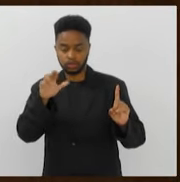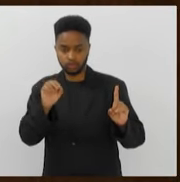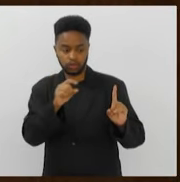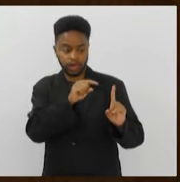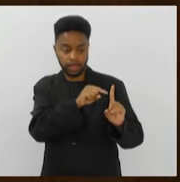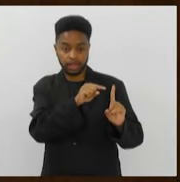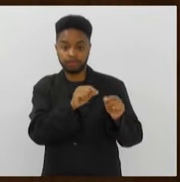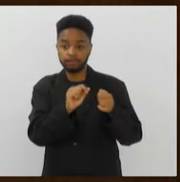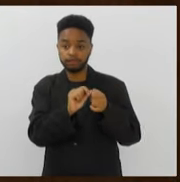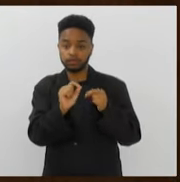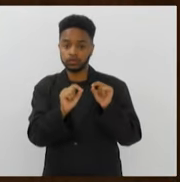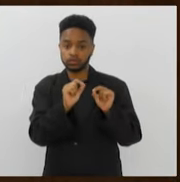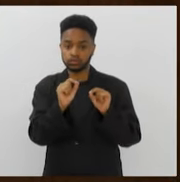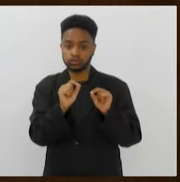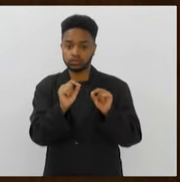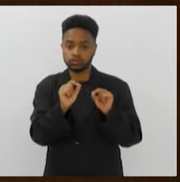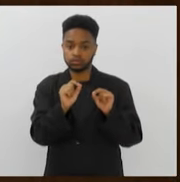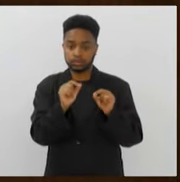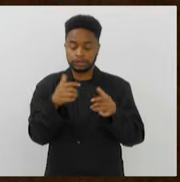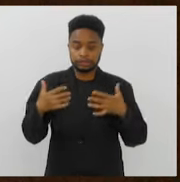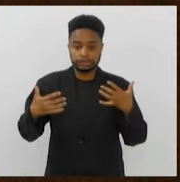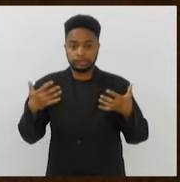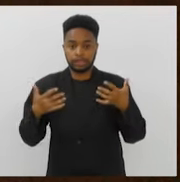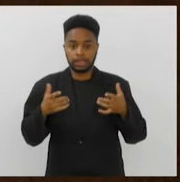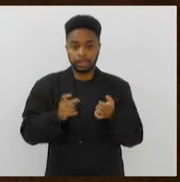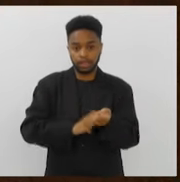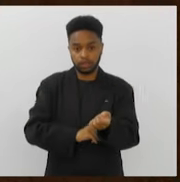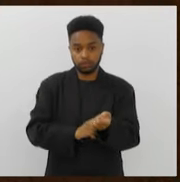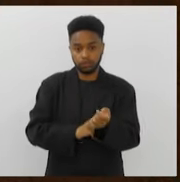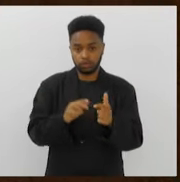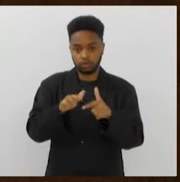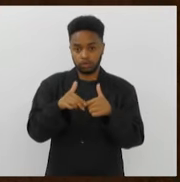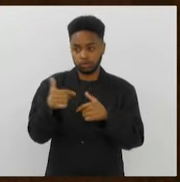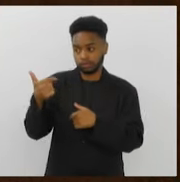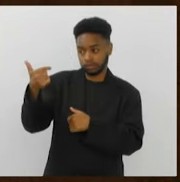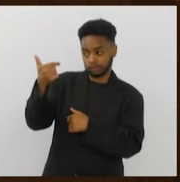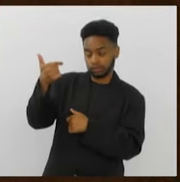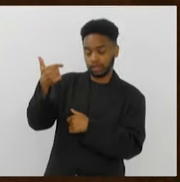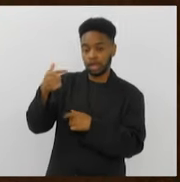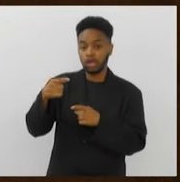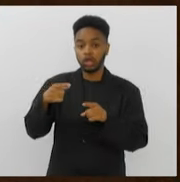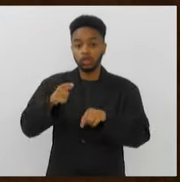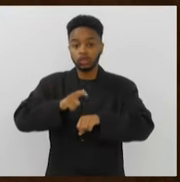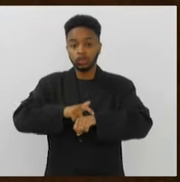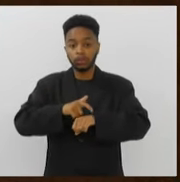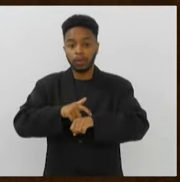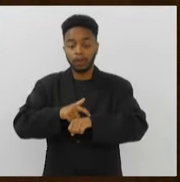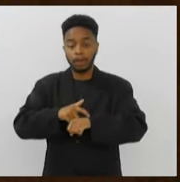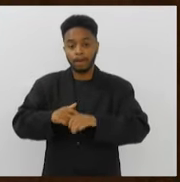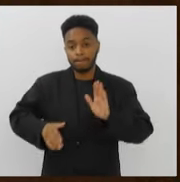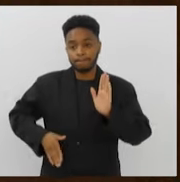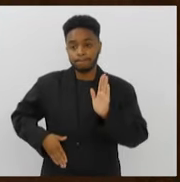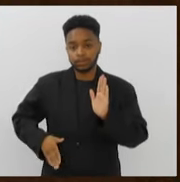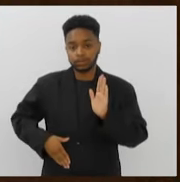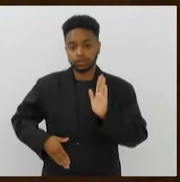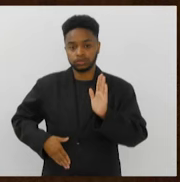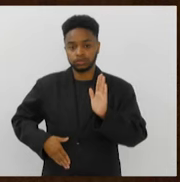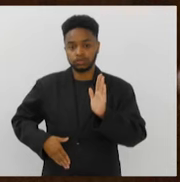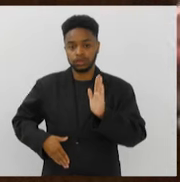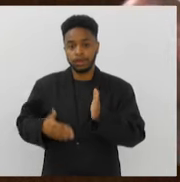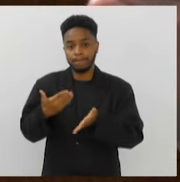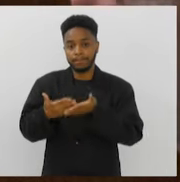automaticamente ficou apreensivo com aquela arma apontada para si, e quando os bandidos perderam o momento